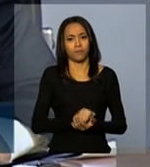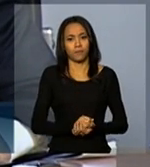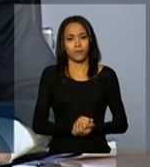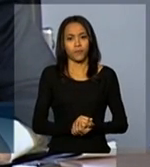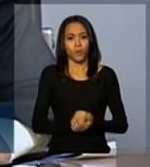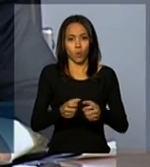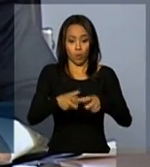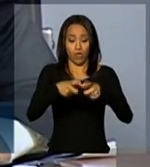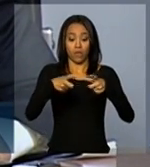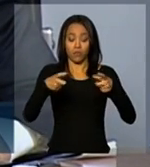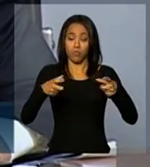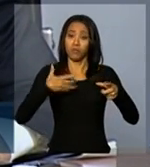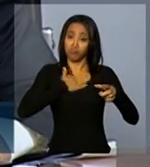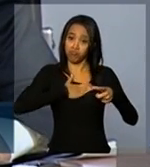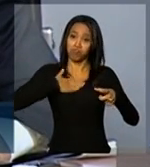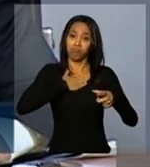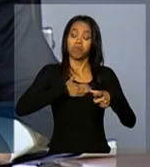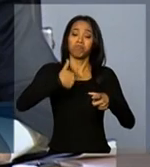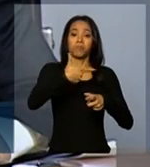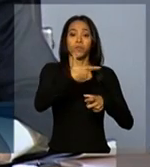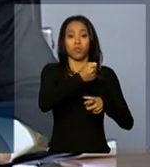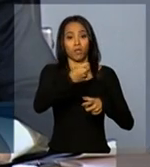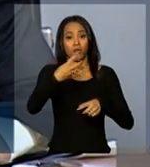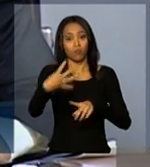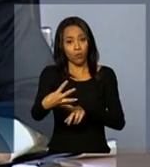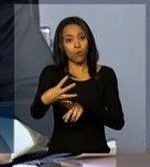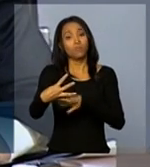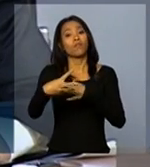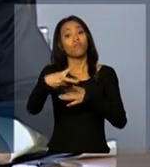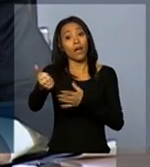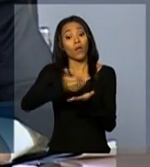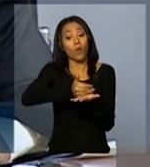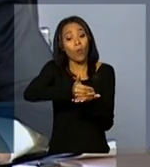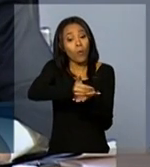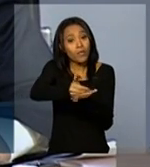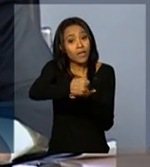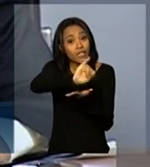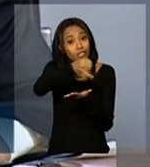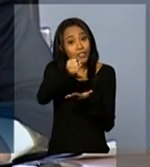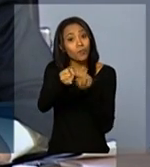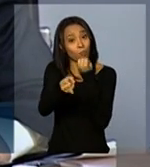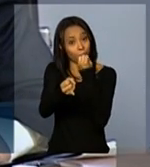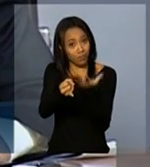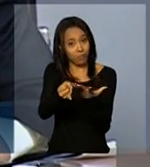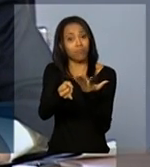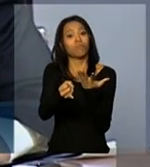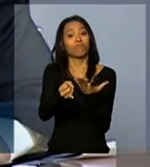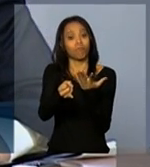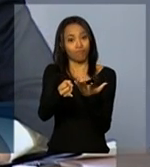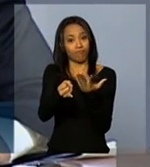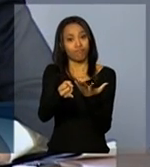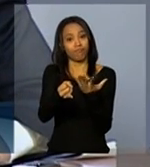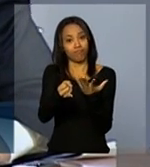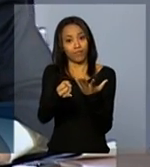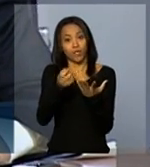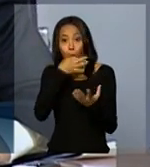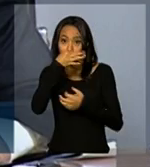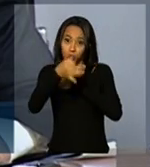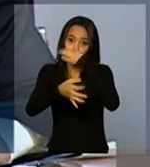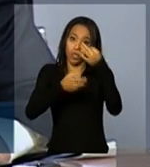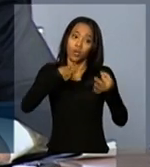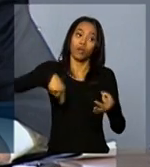crescimento satisfatório. 2014 vai começar com janeiro bom, né, do ponto de vista do